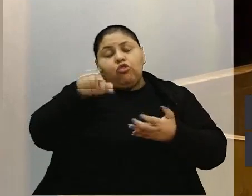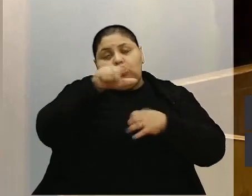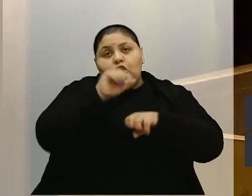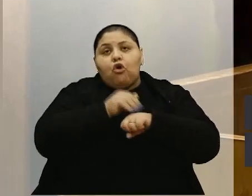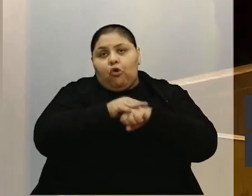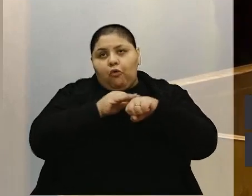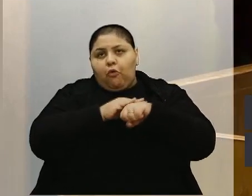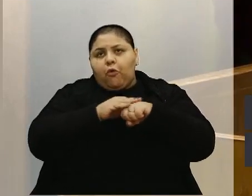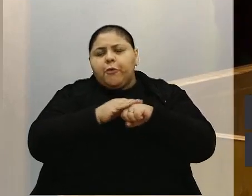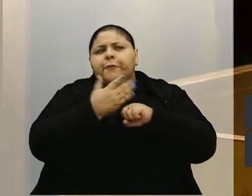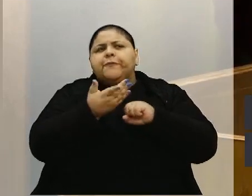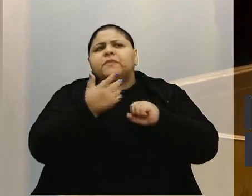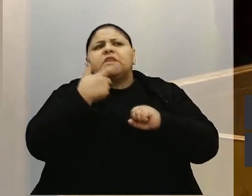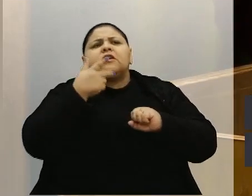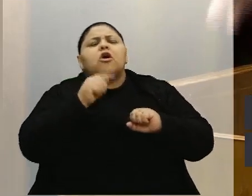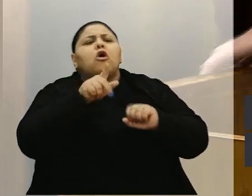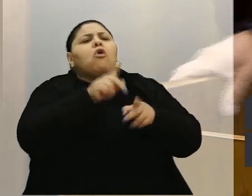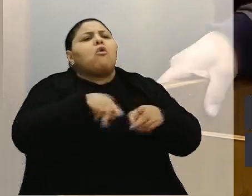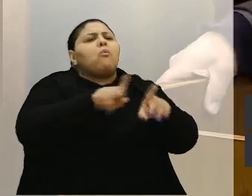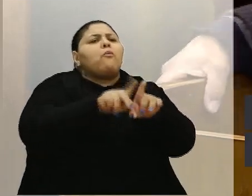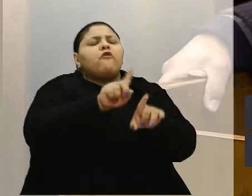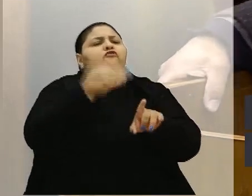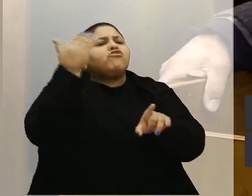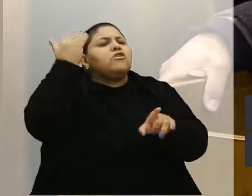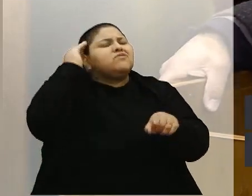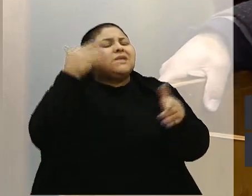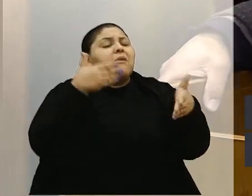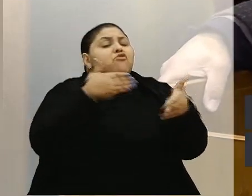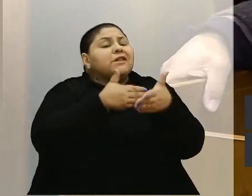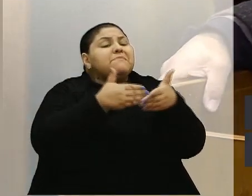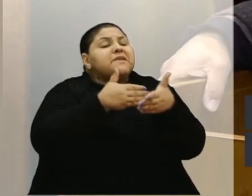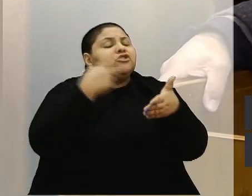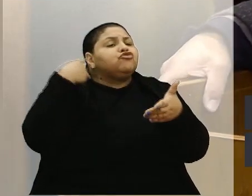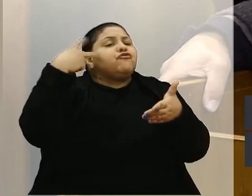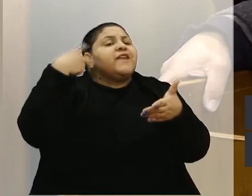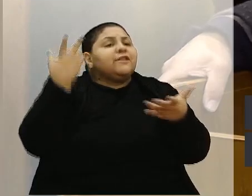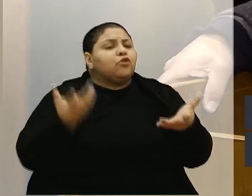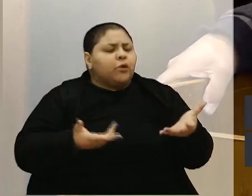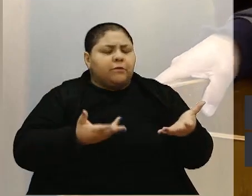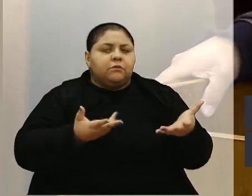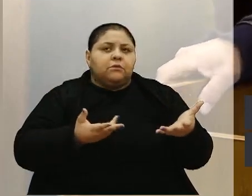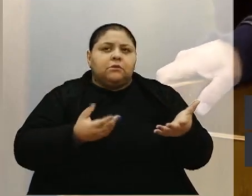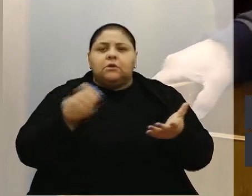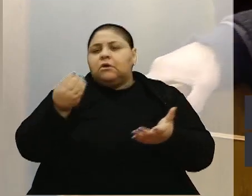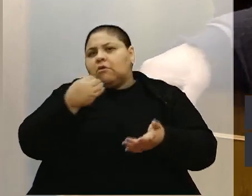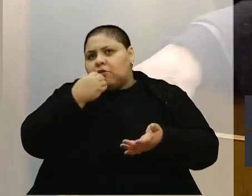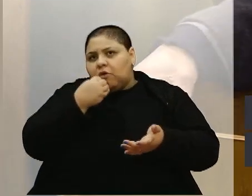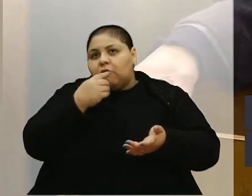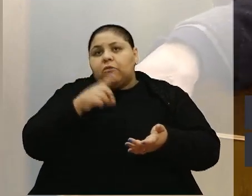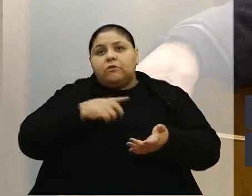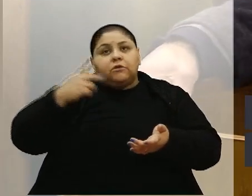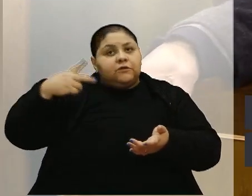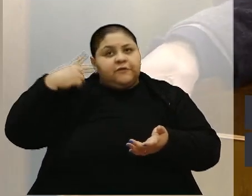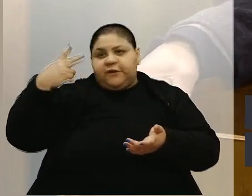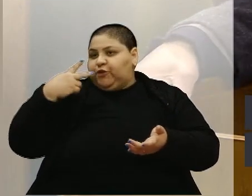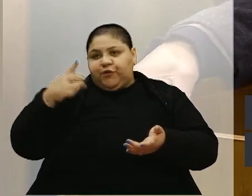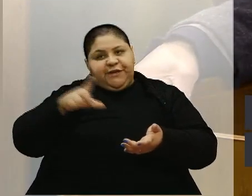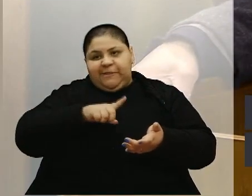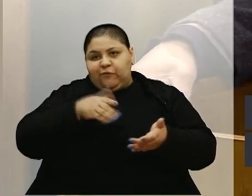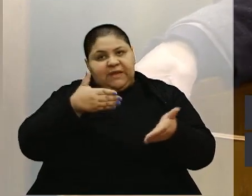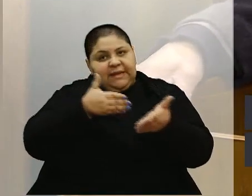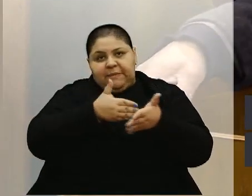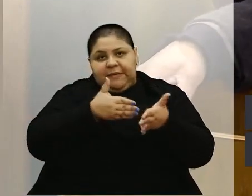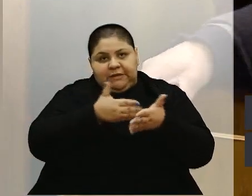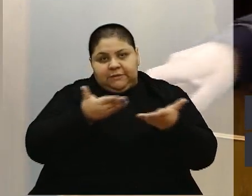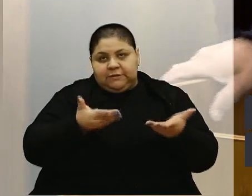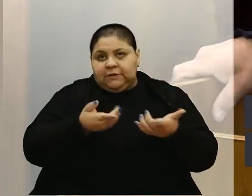e dissemos: Moisés, o povo não sabe os limites de um vereador. É claro que às vezes tem vereadores sem limite.